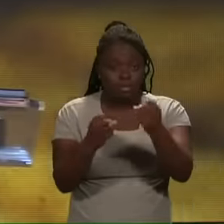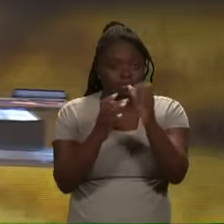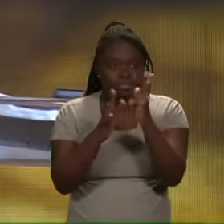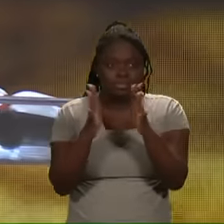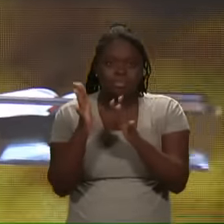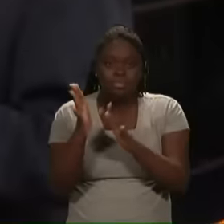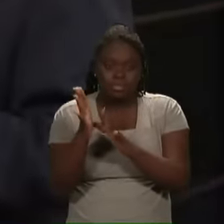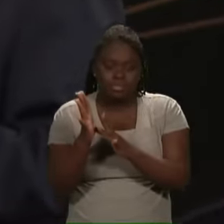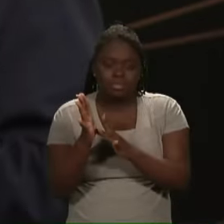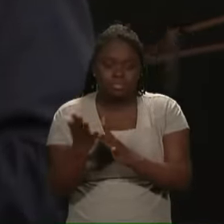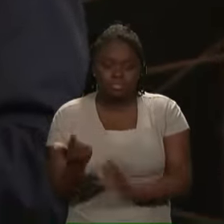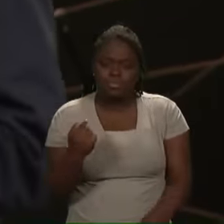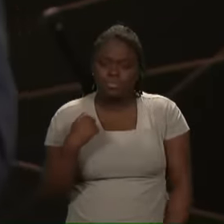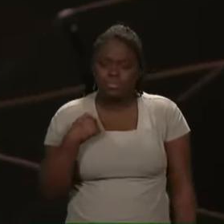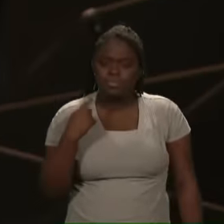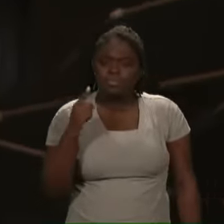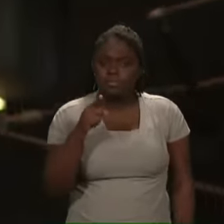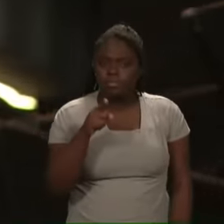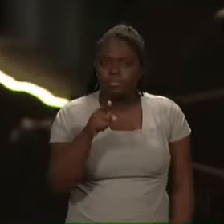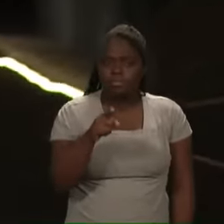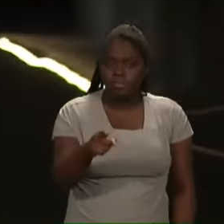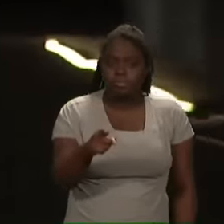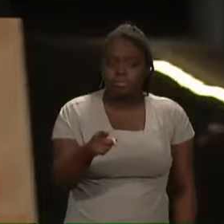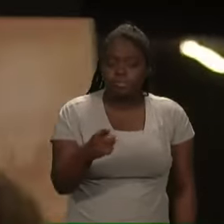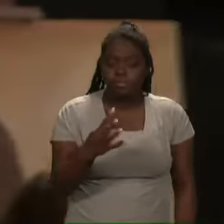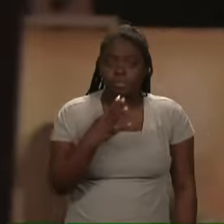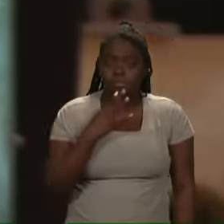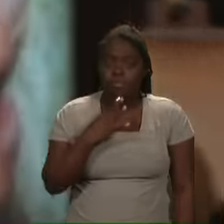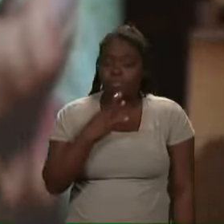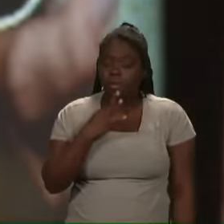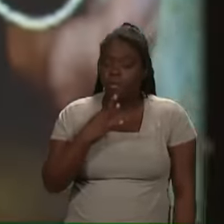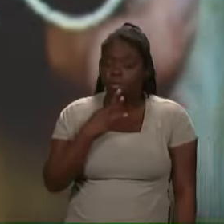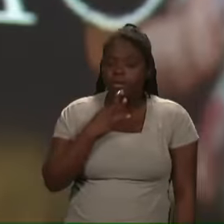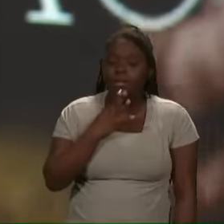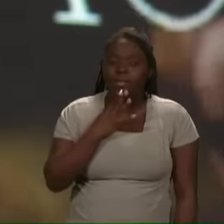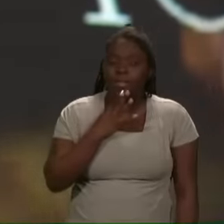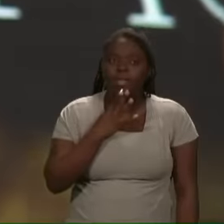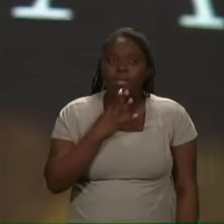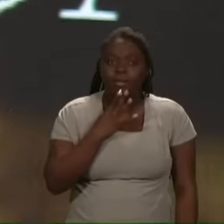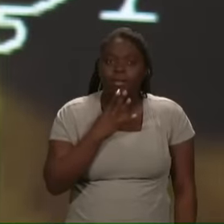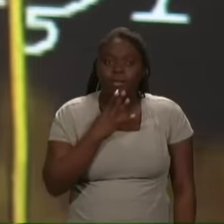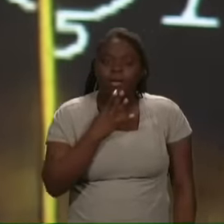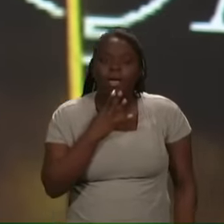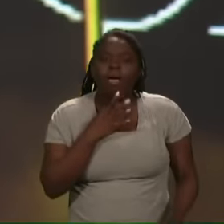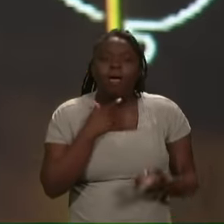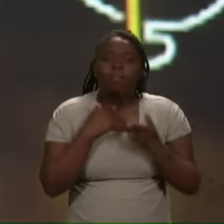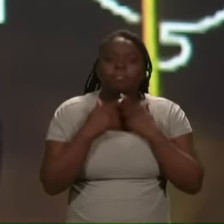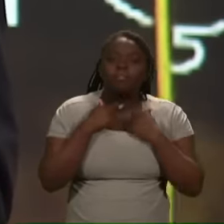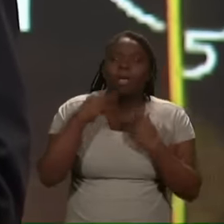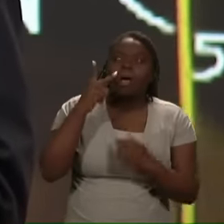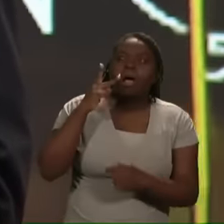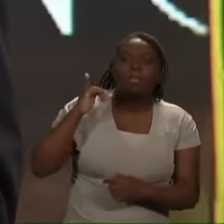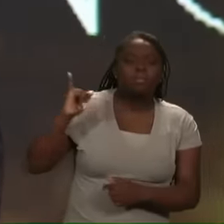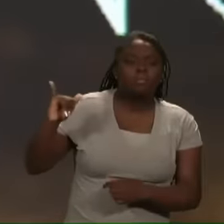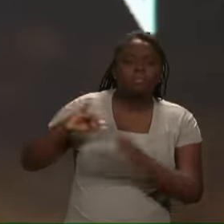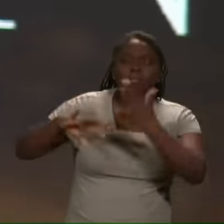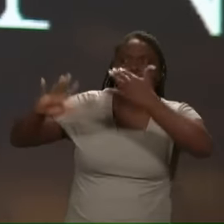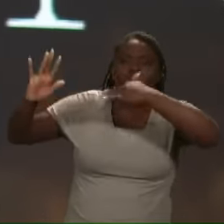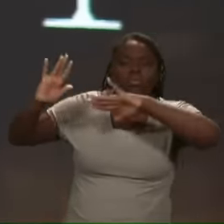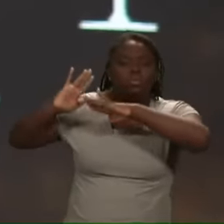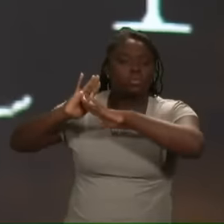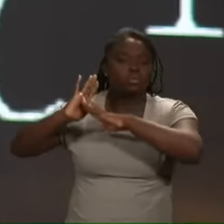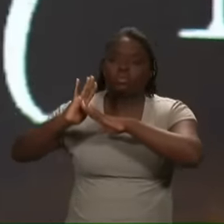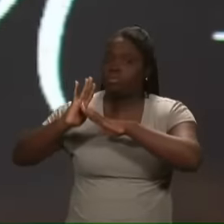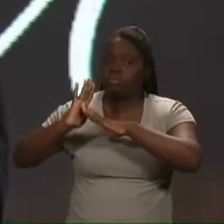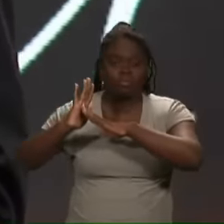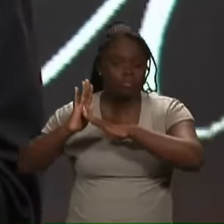Nem eu, nem você vamos conhecer em plenitude a vontade do Pai.